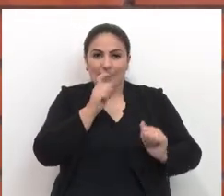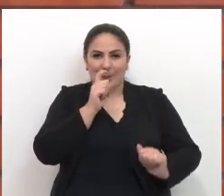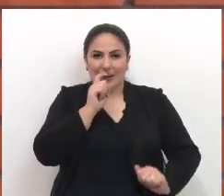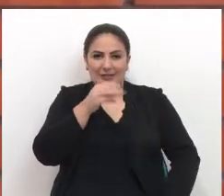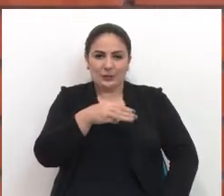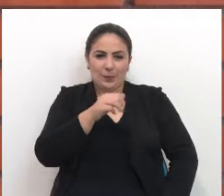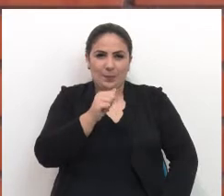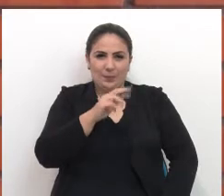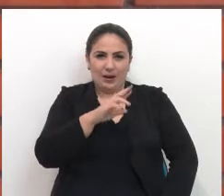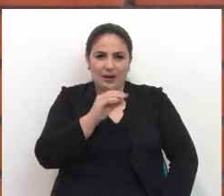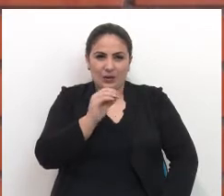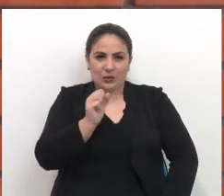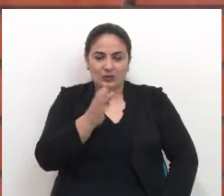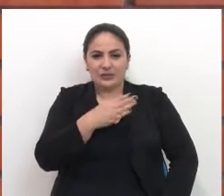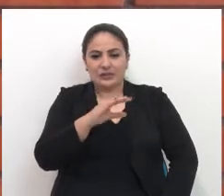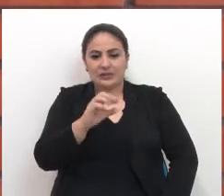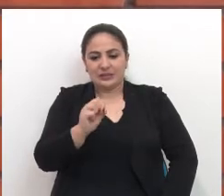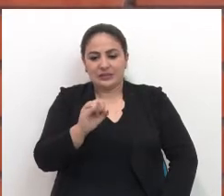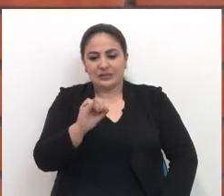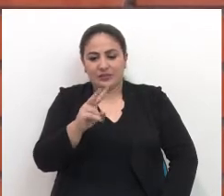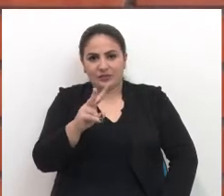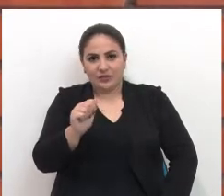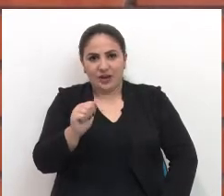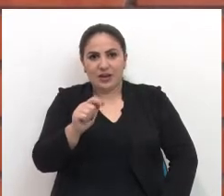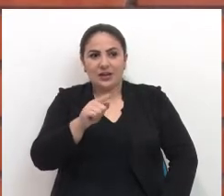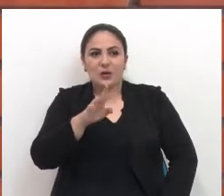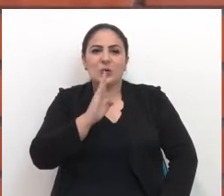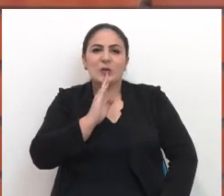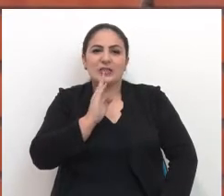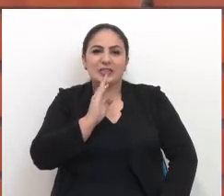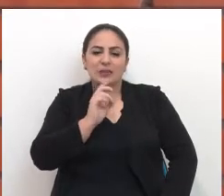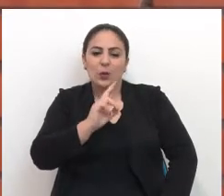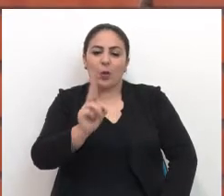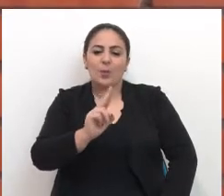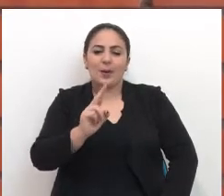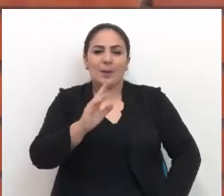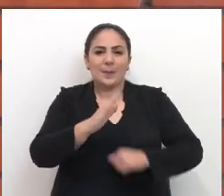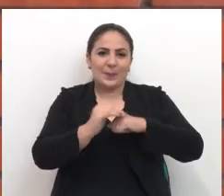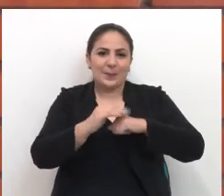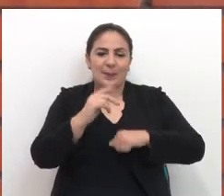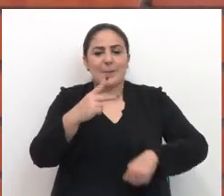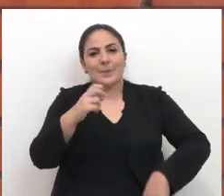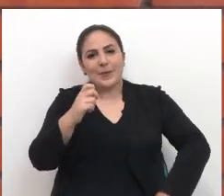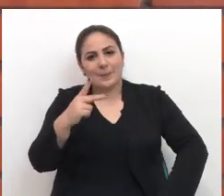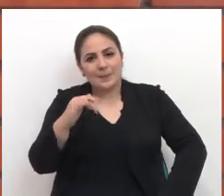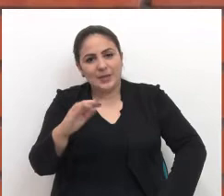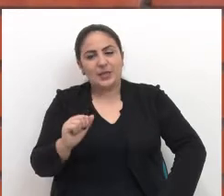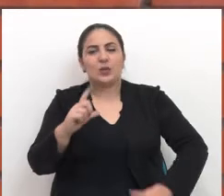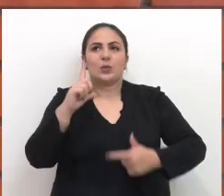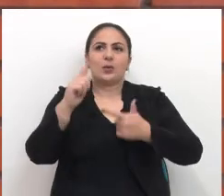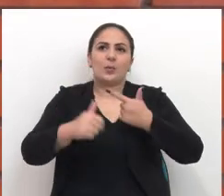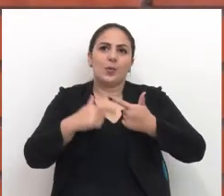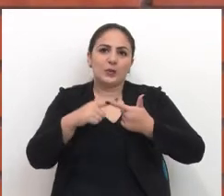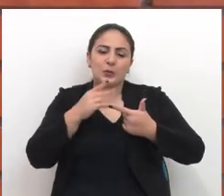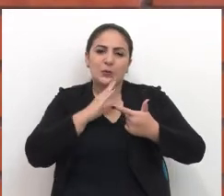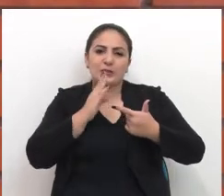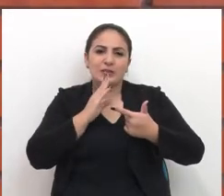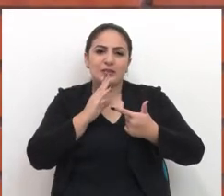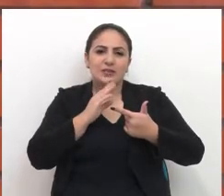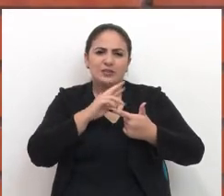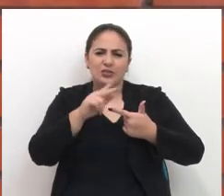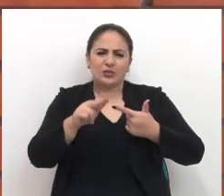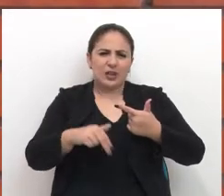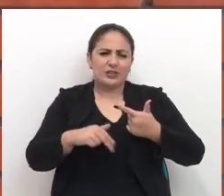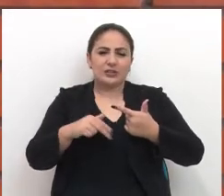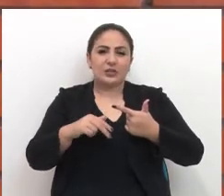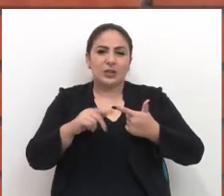Marcos Silva, né? O seu famoso e conhecido como o seu Pepino. Daí eu conheci o seu Galas, né? Conheci o